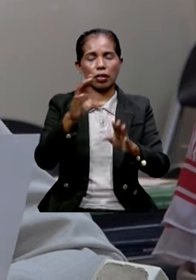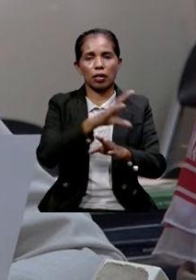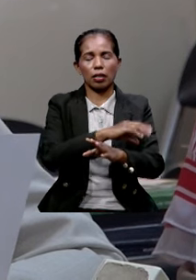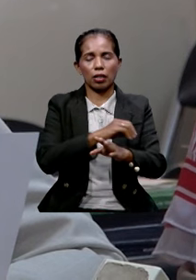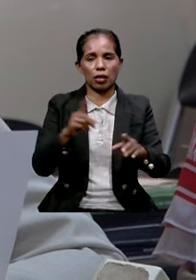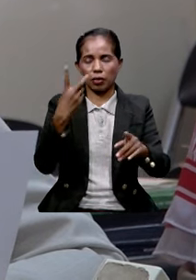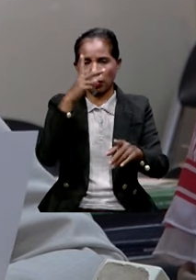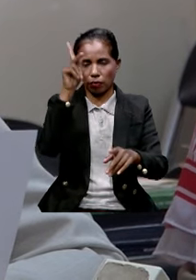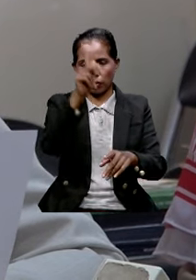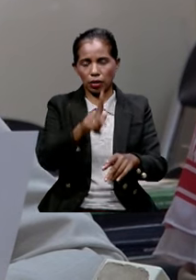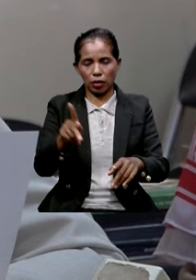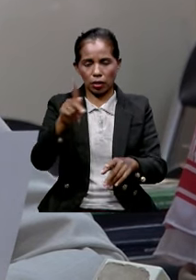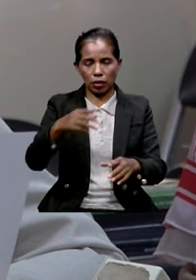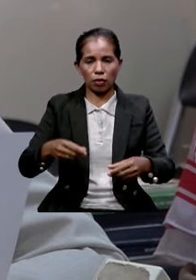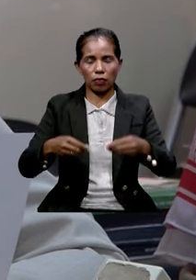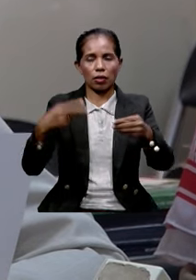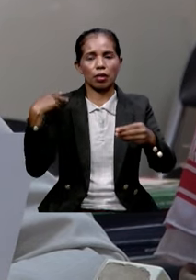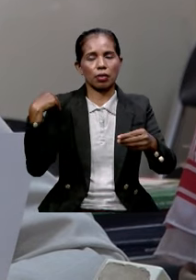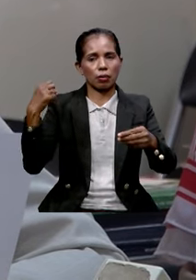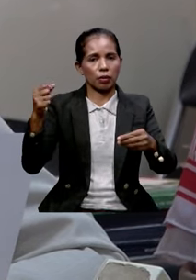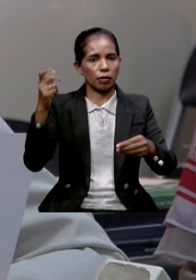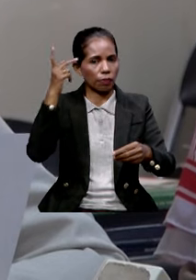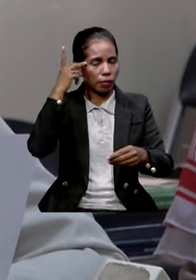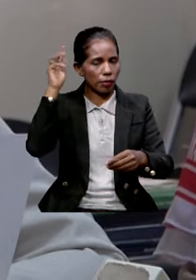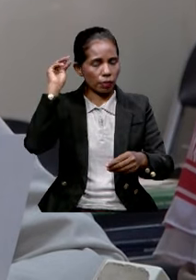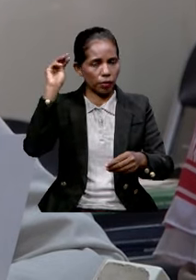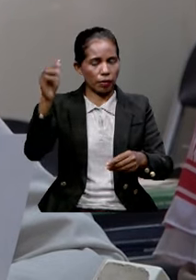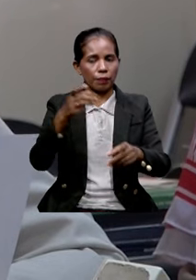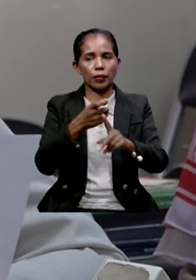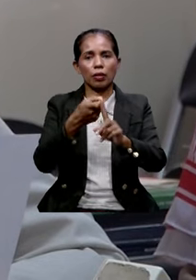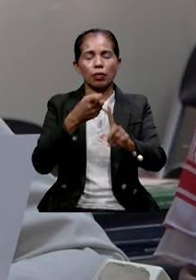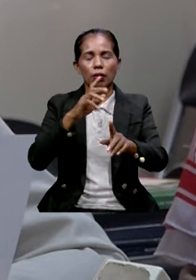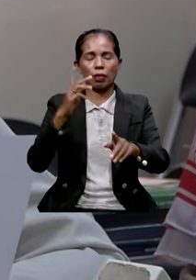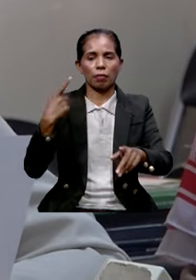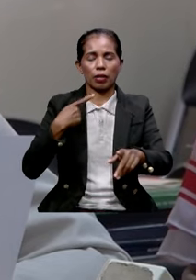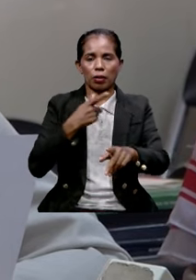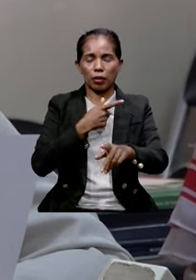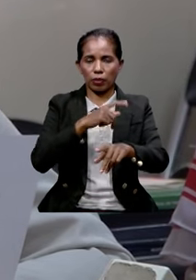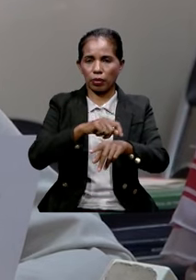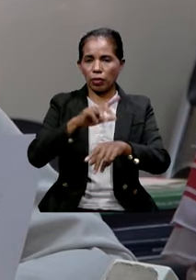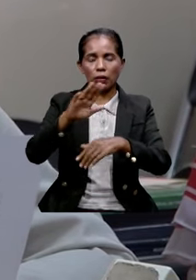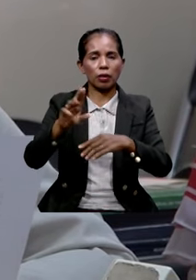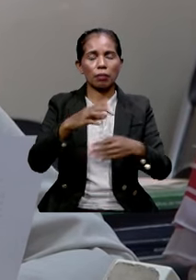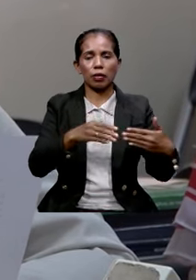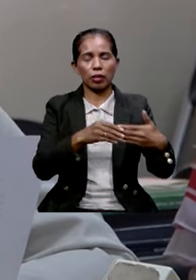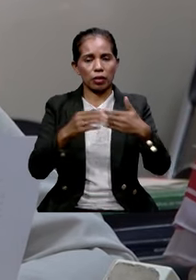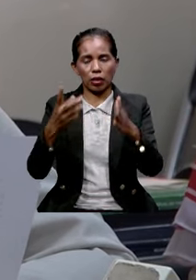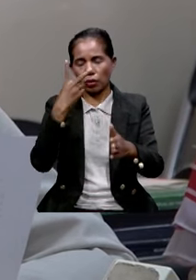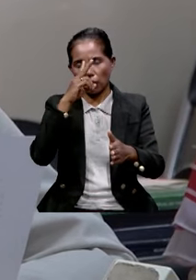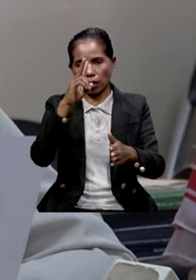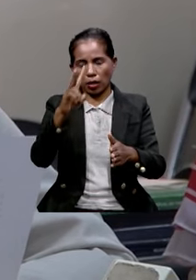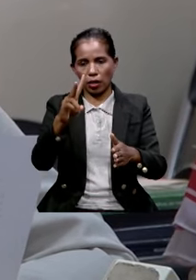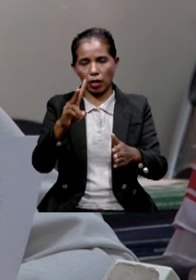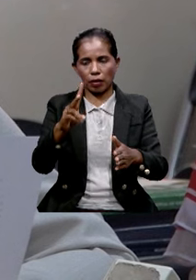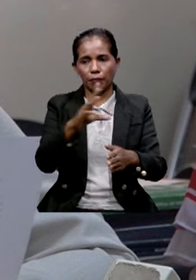fiscaliza, foli o cubit ba primeiro-ministro no maioria parlamentar nebe ucum, atu controla órgão